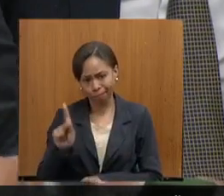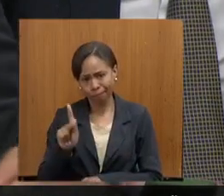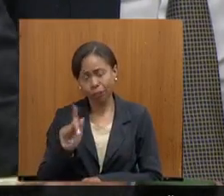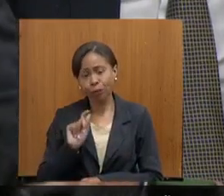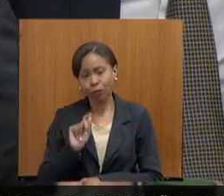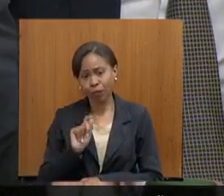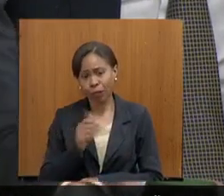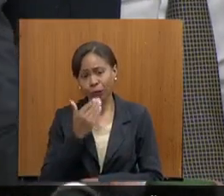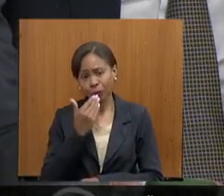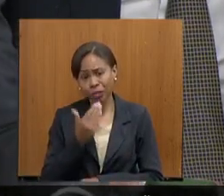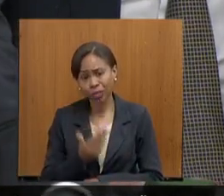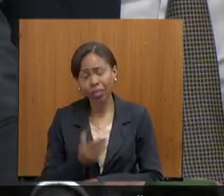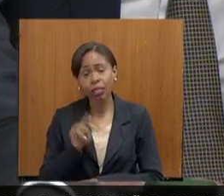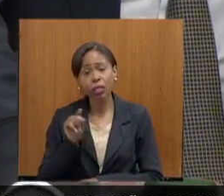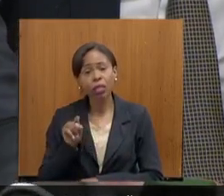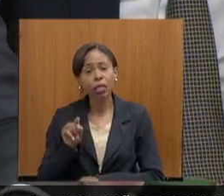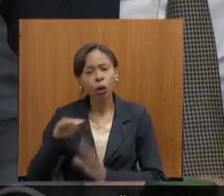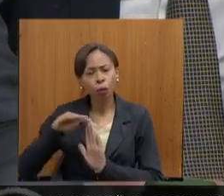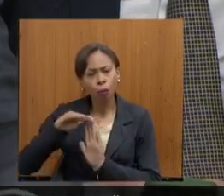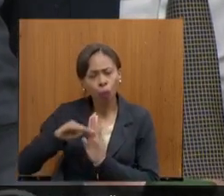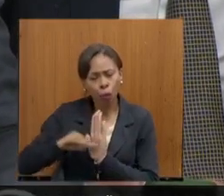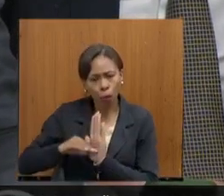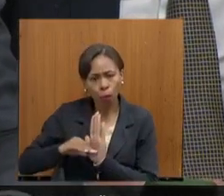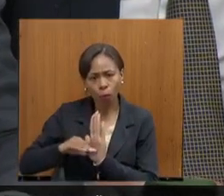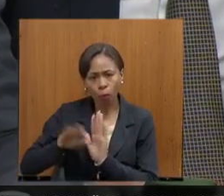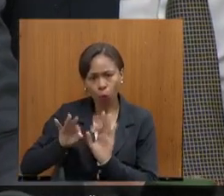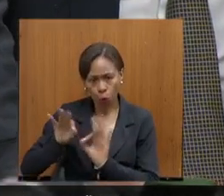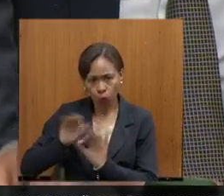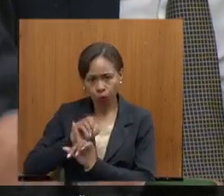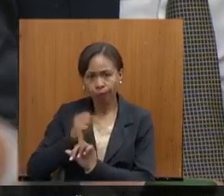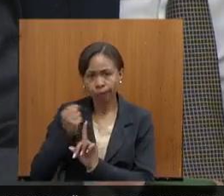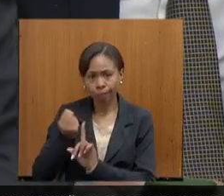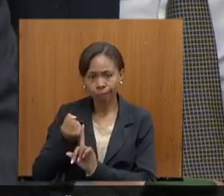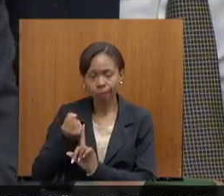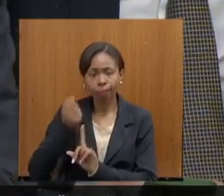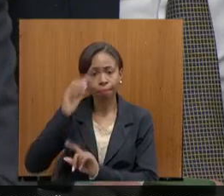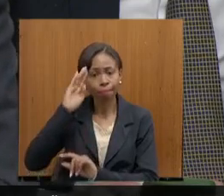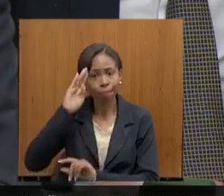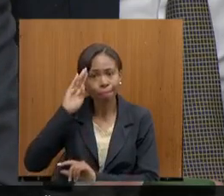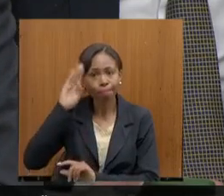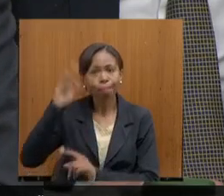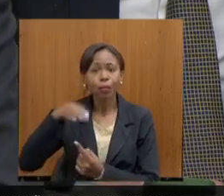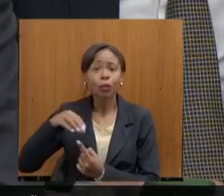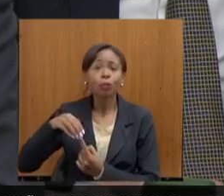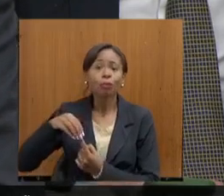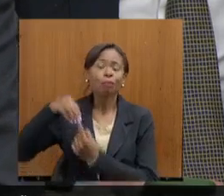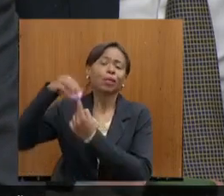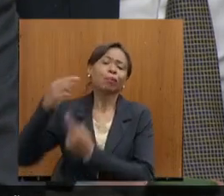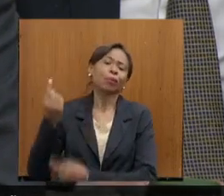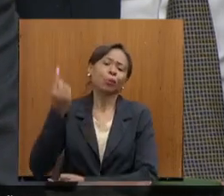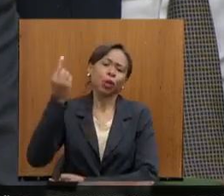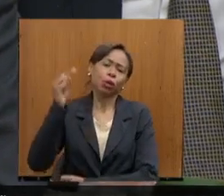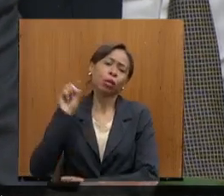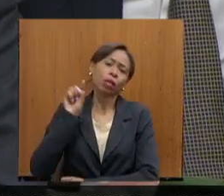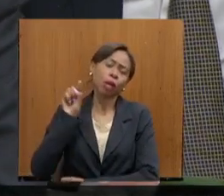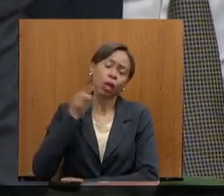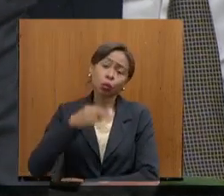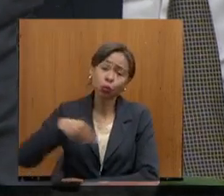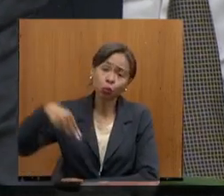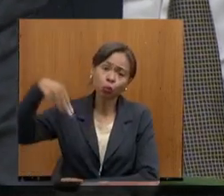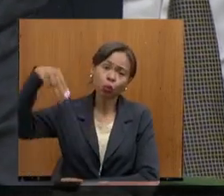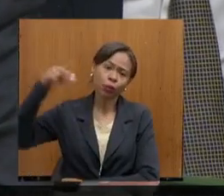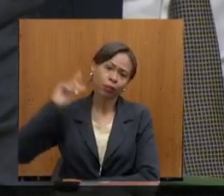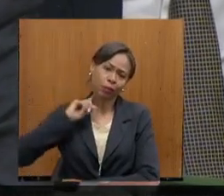nesses no Programa Social né possa priorizar o Norte Minas nesse poço